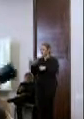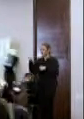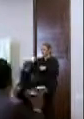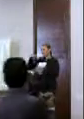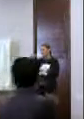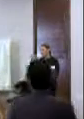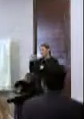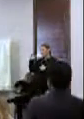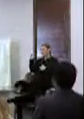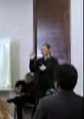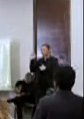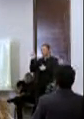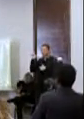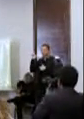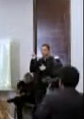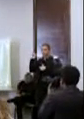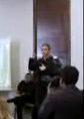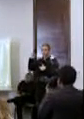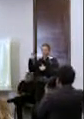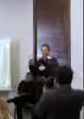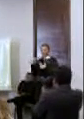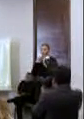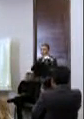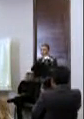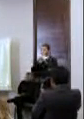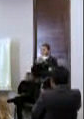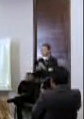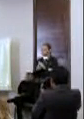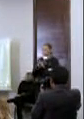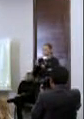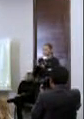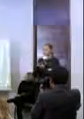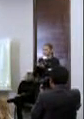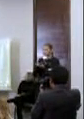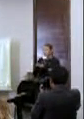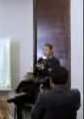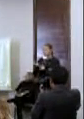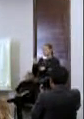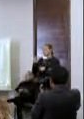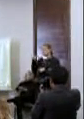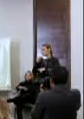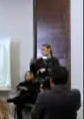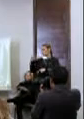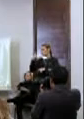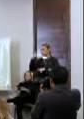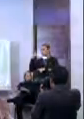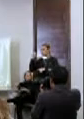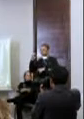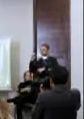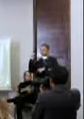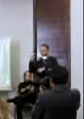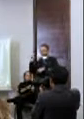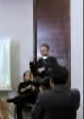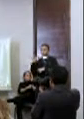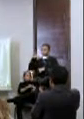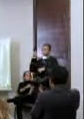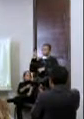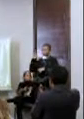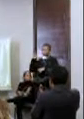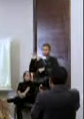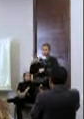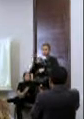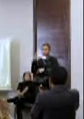que também nesse ato representa a colega Luciana Loureiro, da Fundação Pedro Jorge, né? Isso tem uma história muito importante que